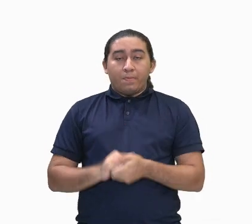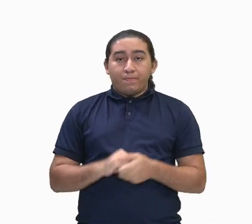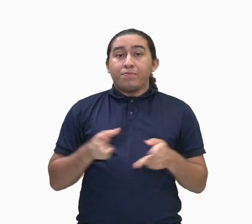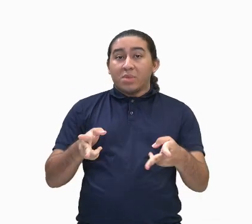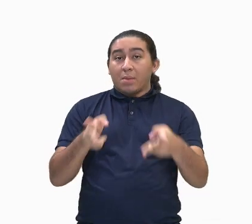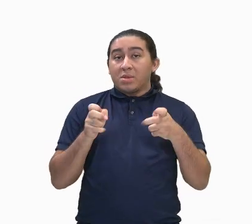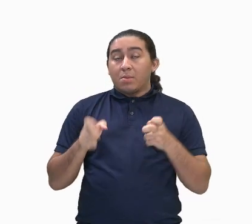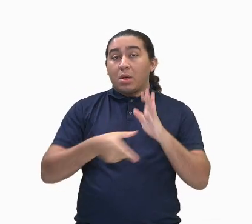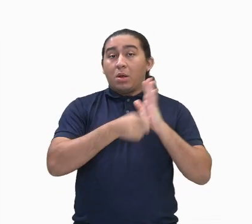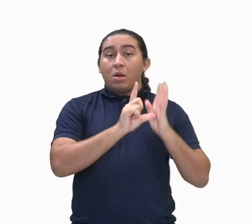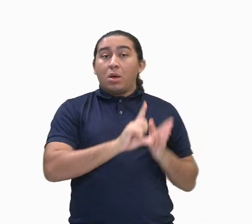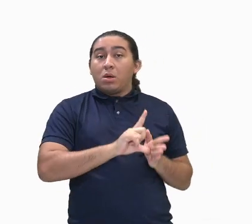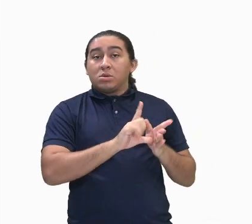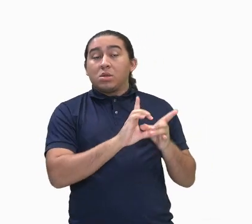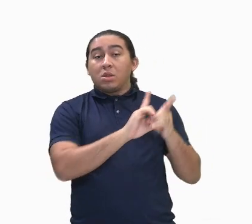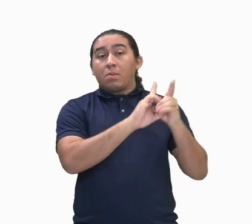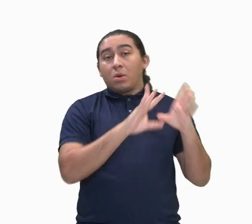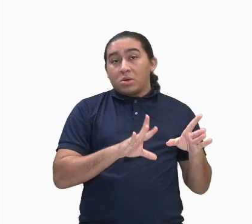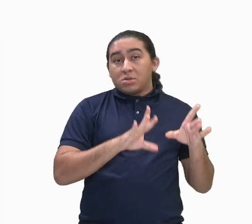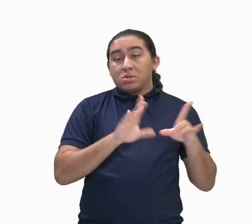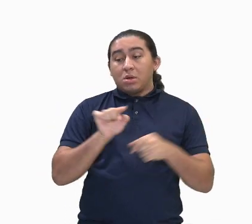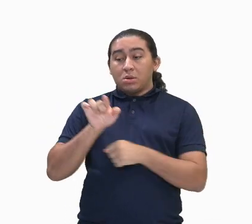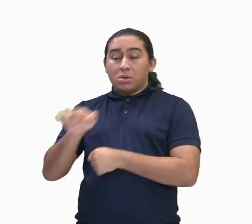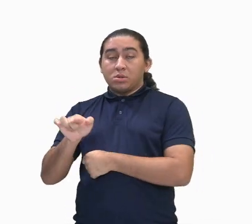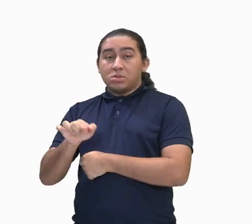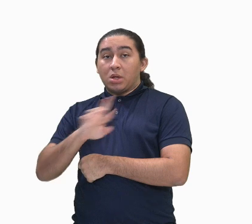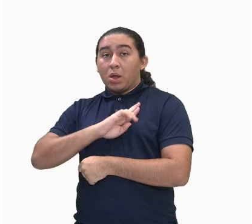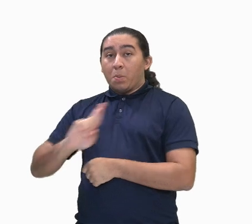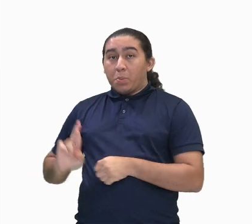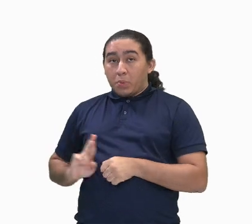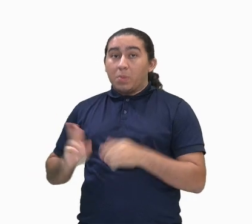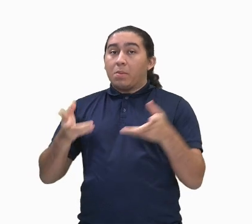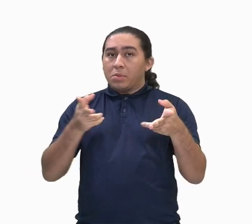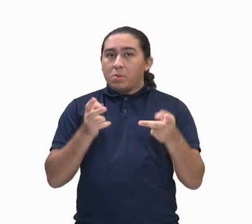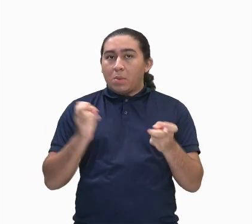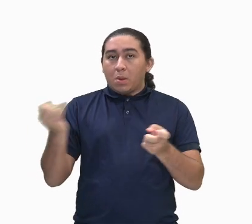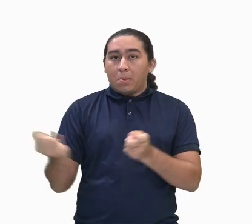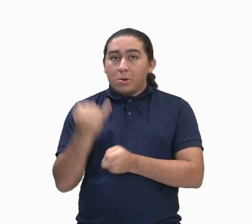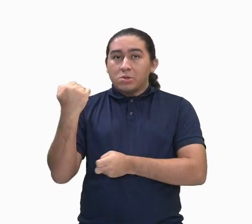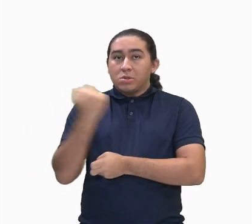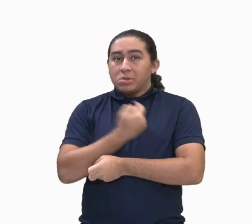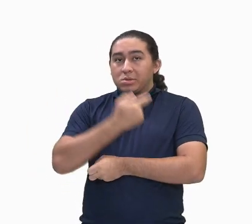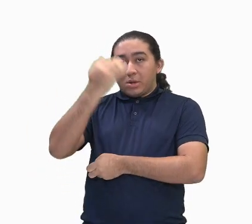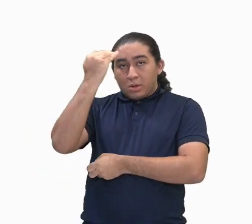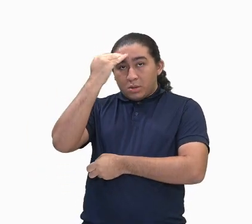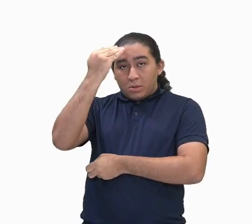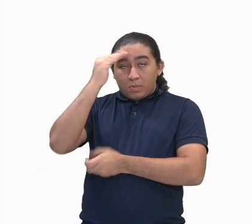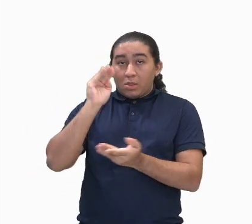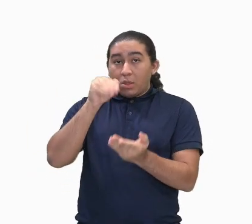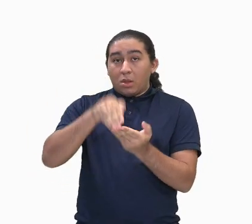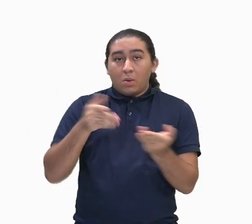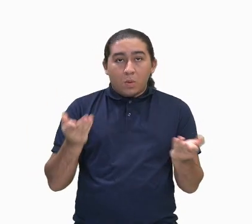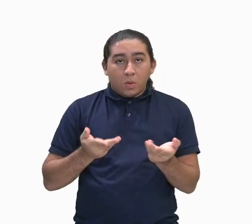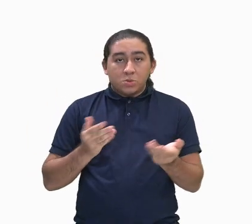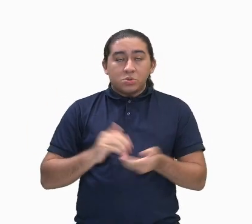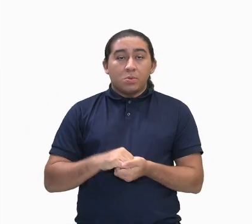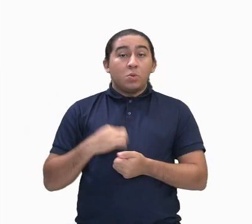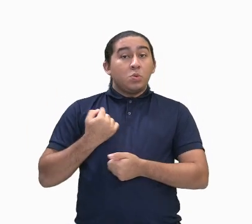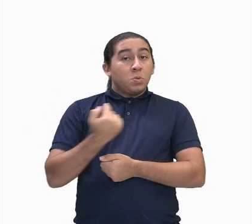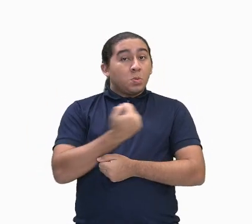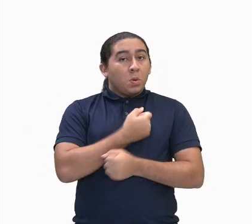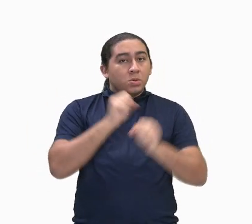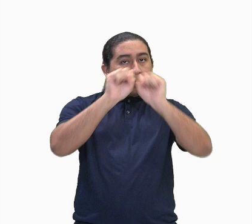democracia, em Roma nós vamos ter a república. Então olha só a importância que nós vemos até os dias de hoje. O nosso sistema